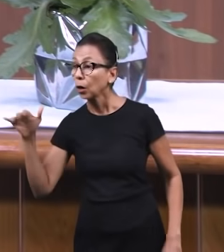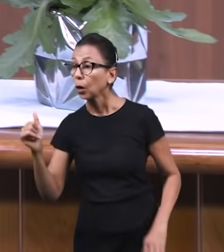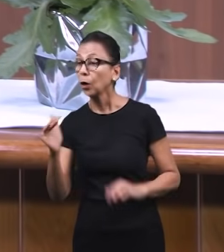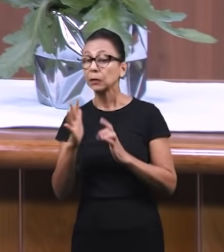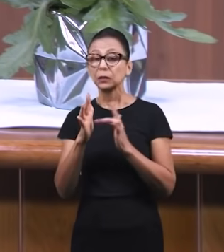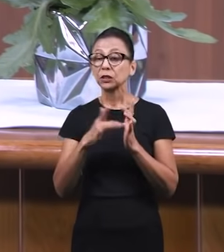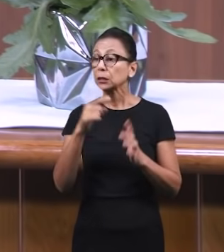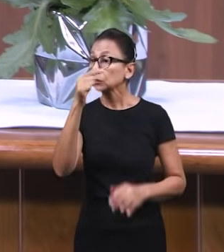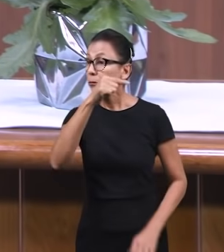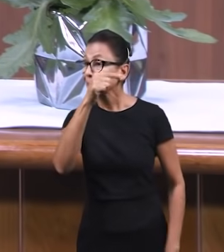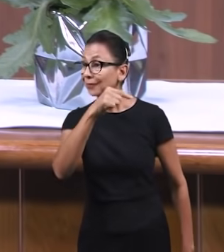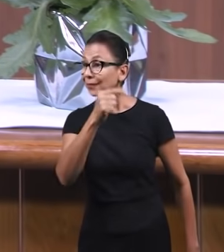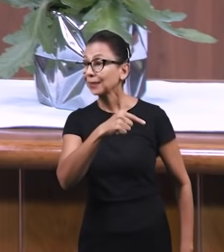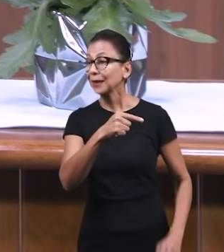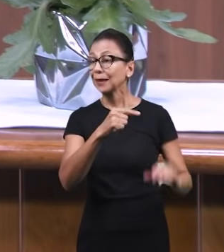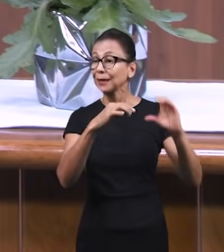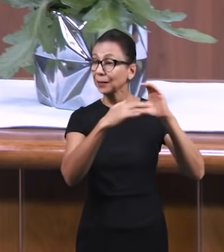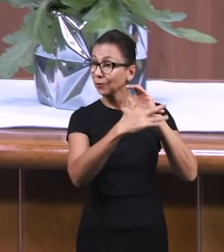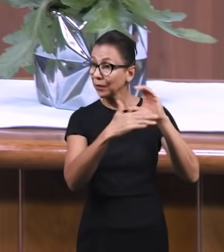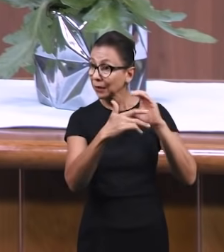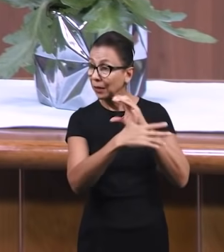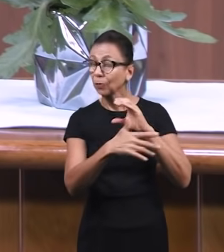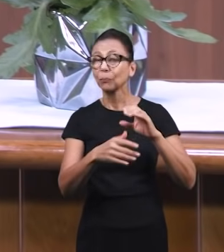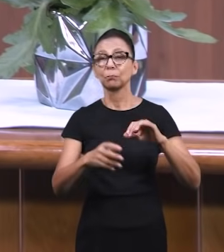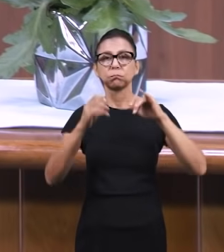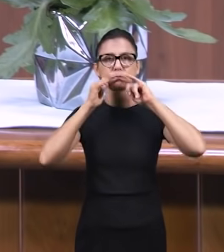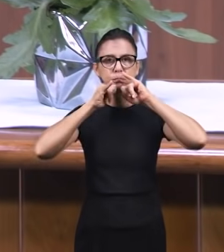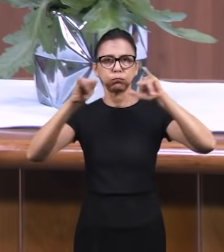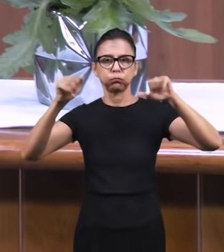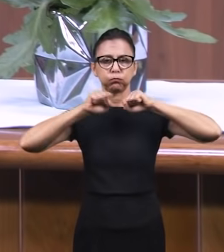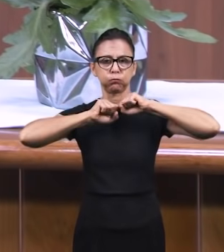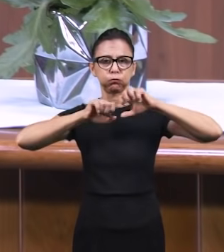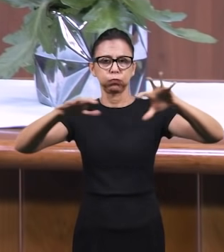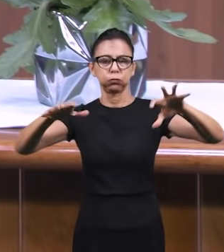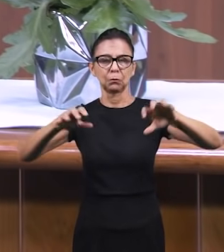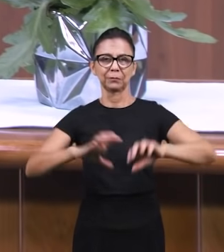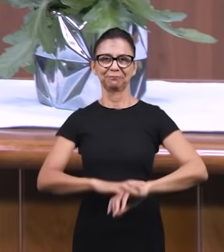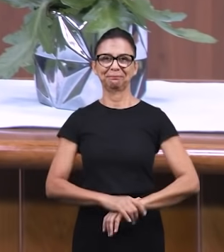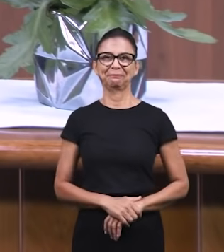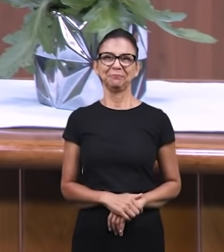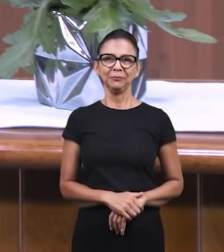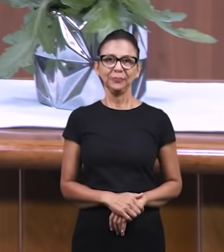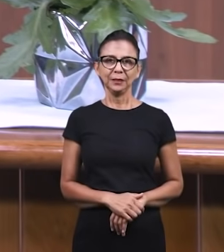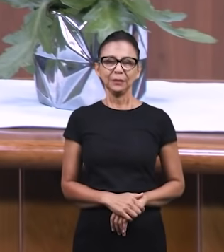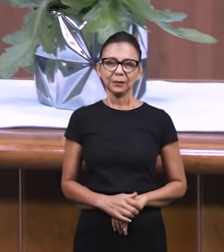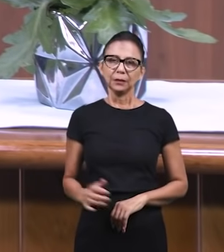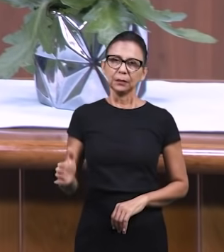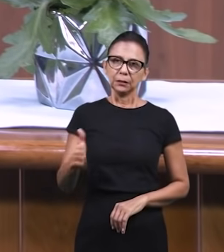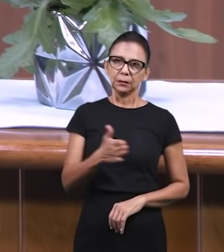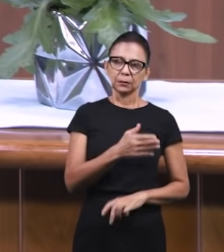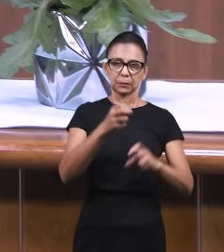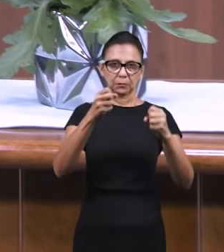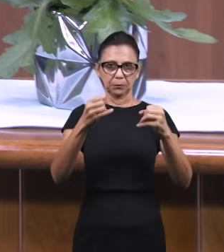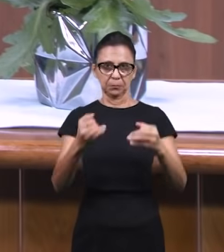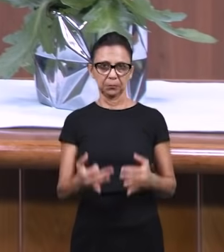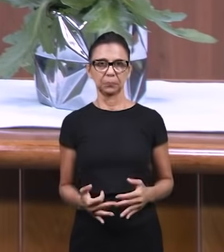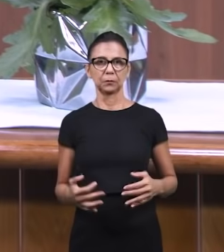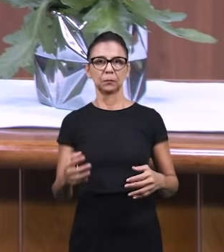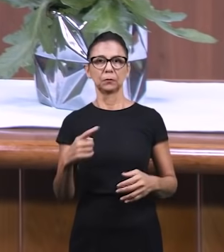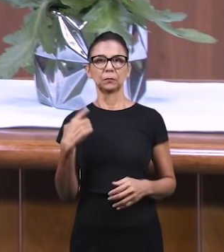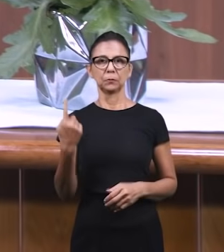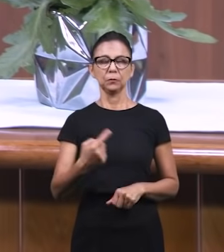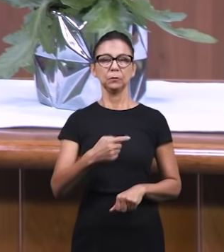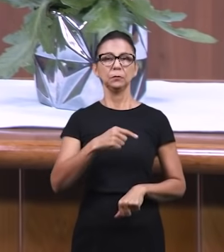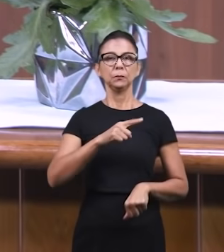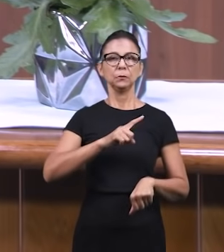momento agora é um momento de evangelização. É um momento de anunciar que Jesus está em